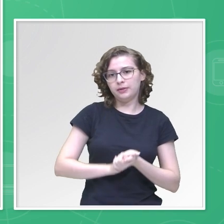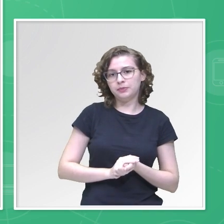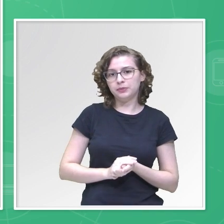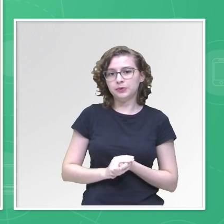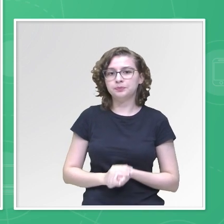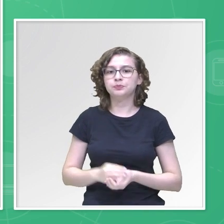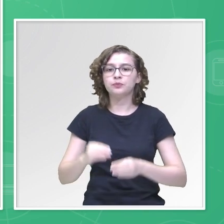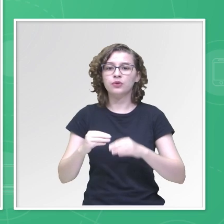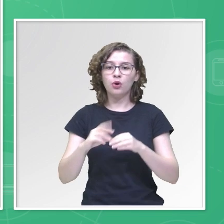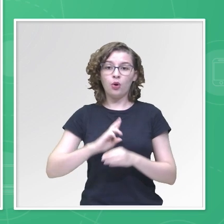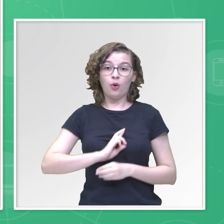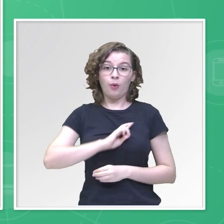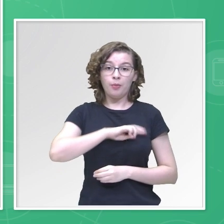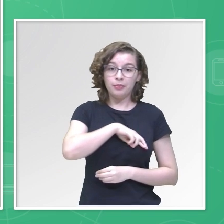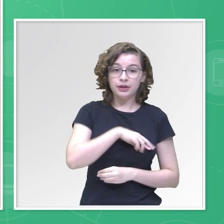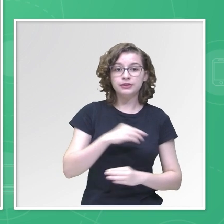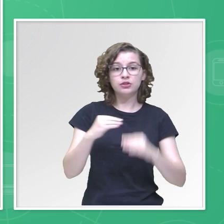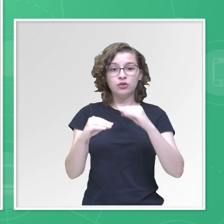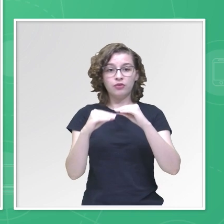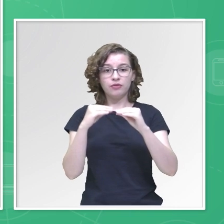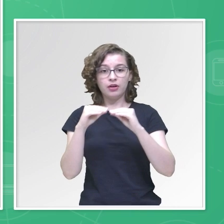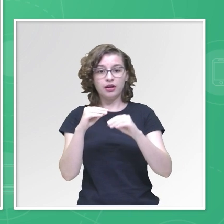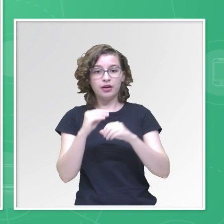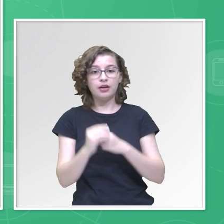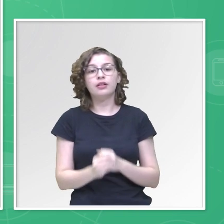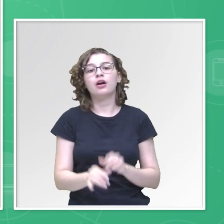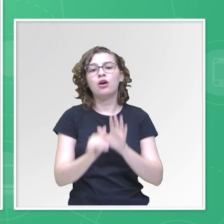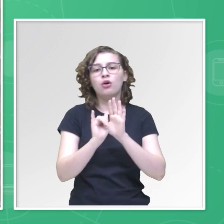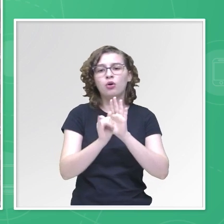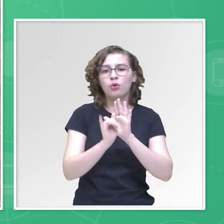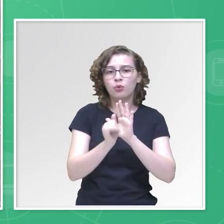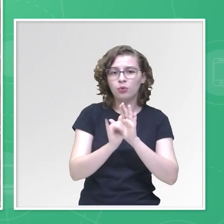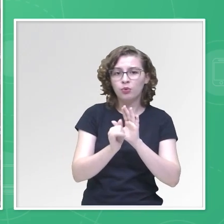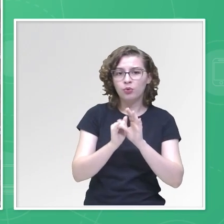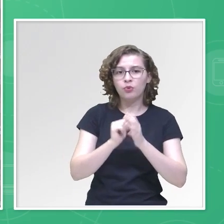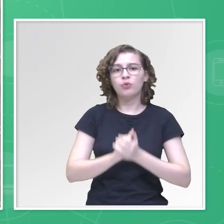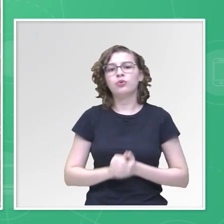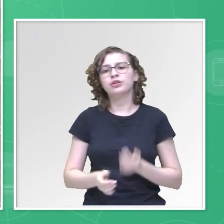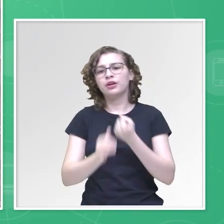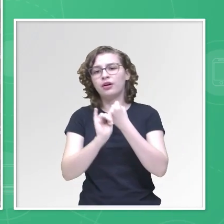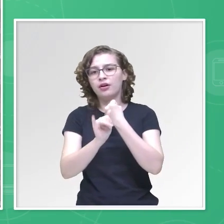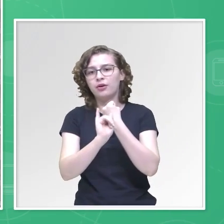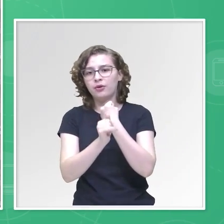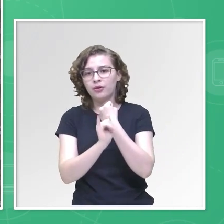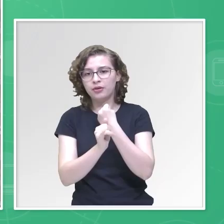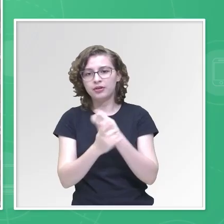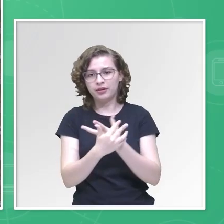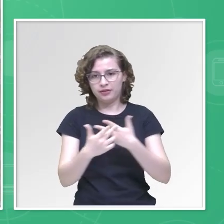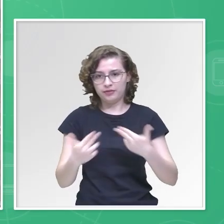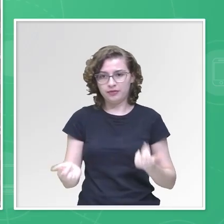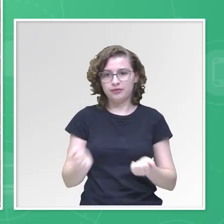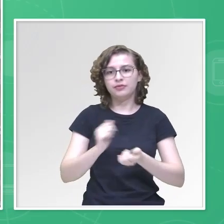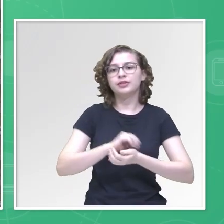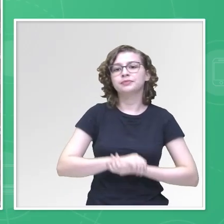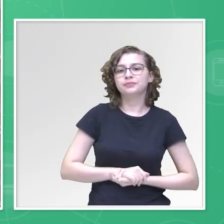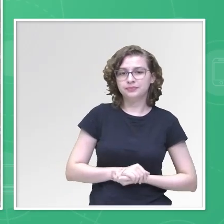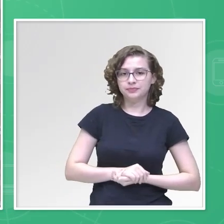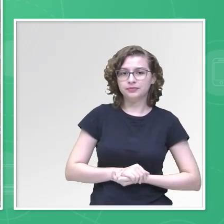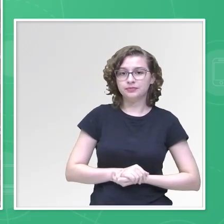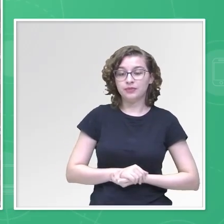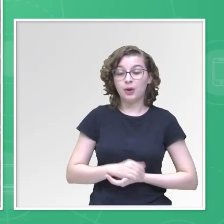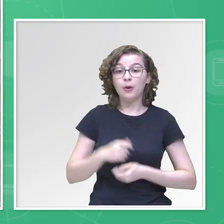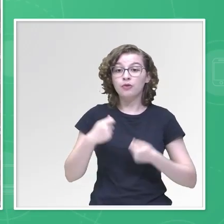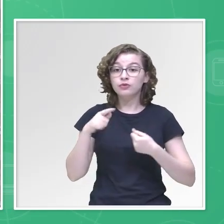conto crônica e fábula piadas muito bem eu quero que você entenda que o